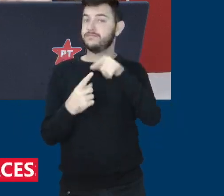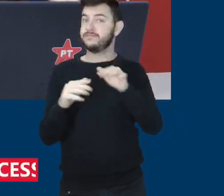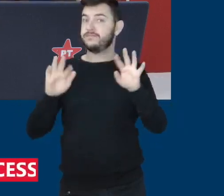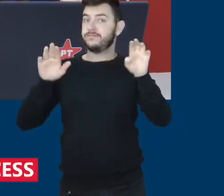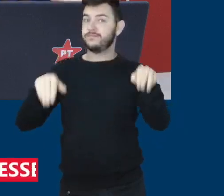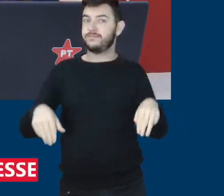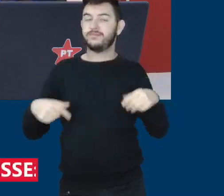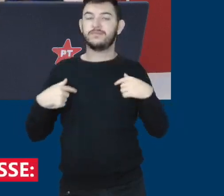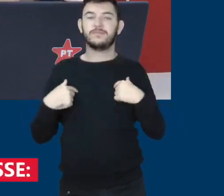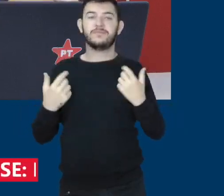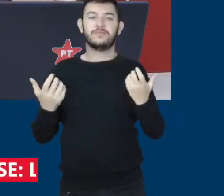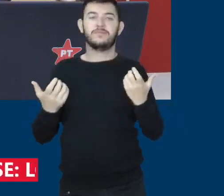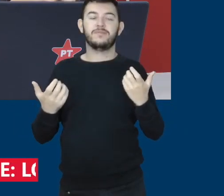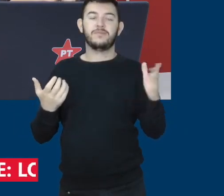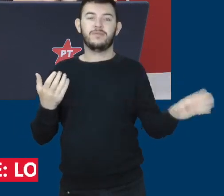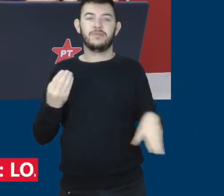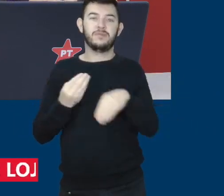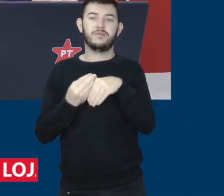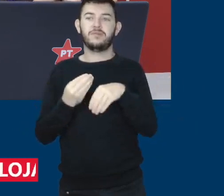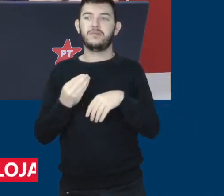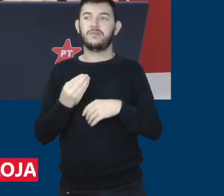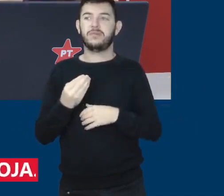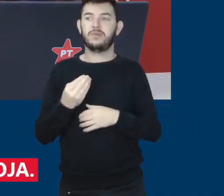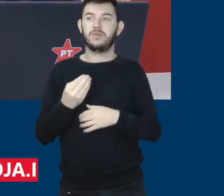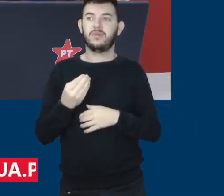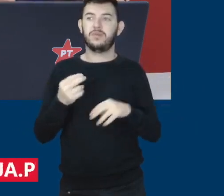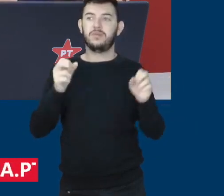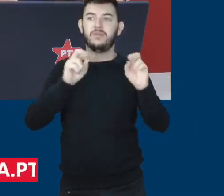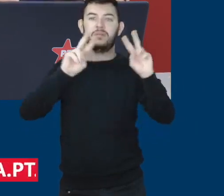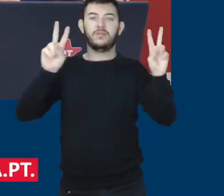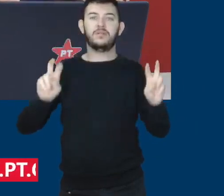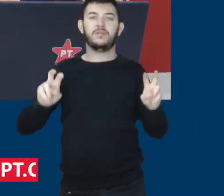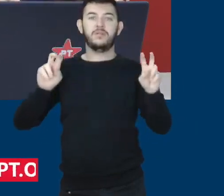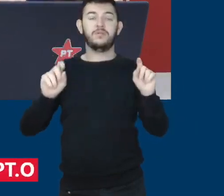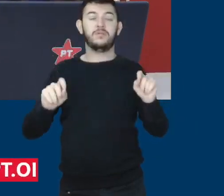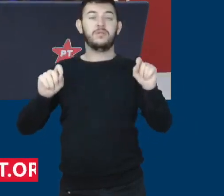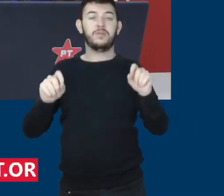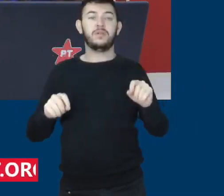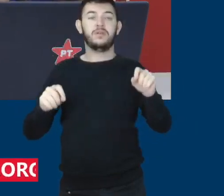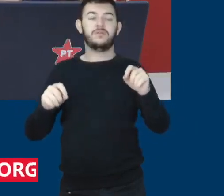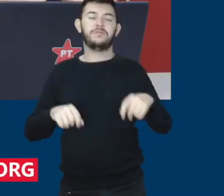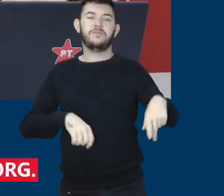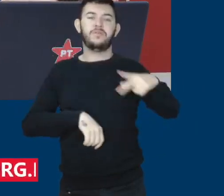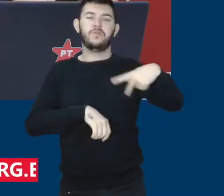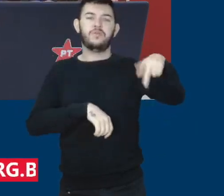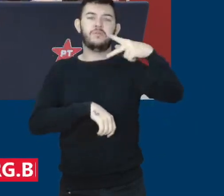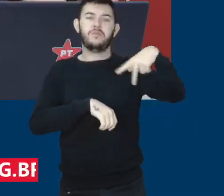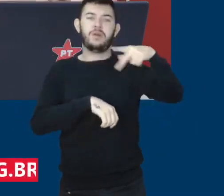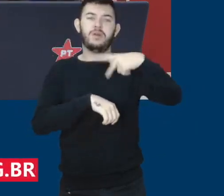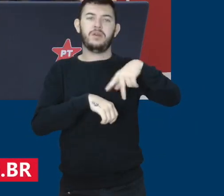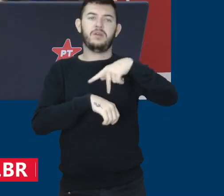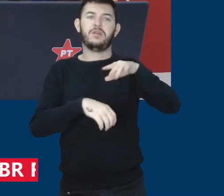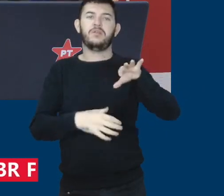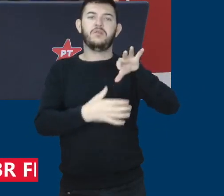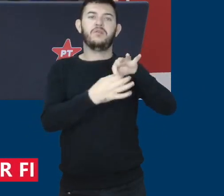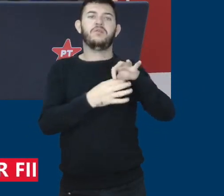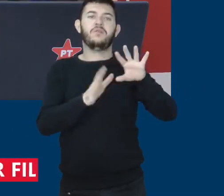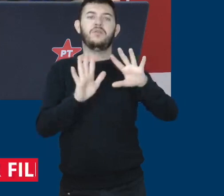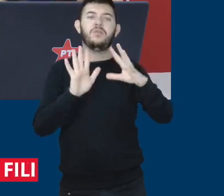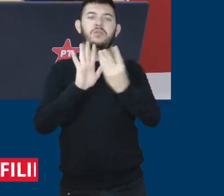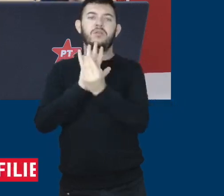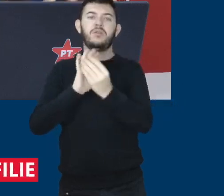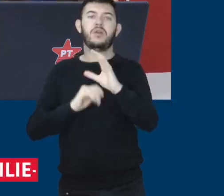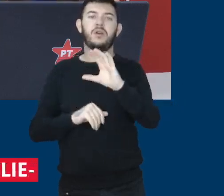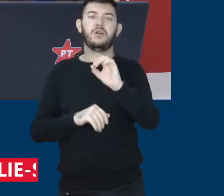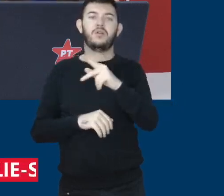queria falar, emendando também nessa questão dos países amazônicos, né? De fato, a COP30 vai ser aqui no Brasil,